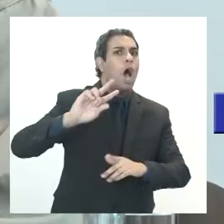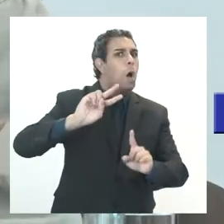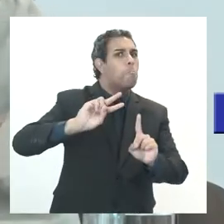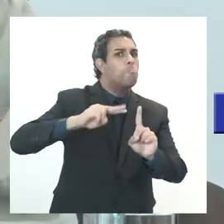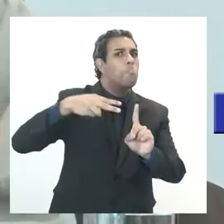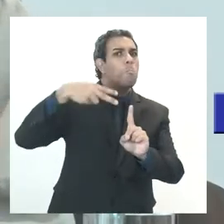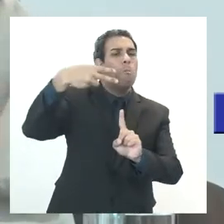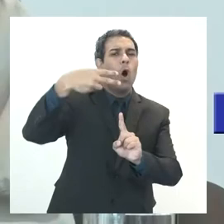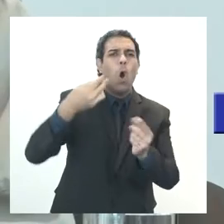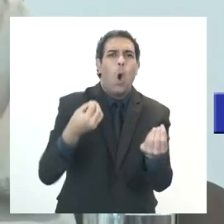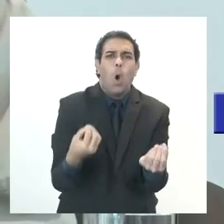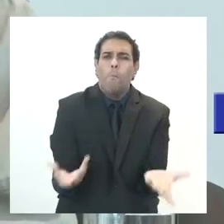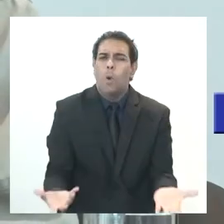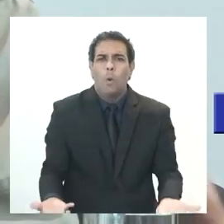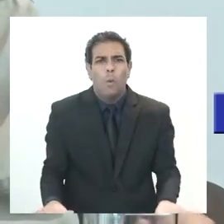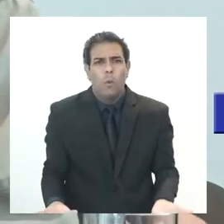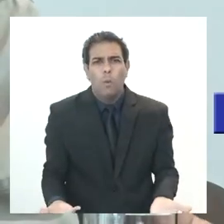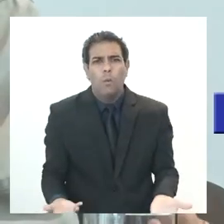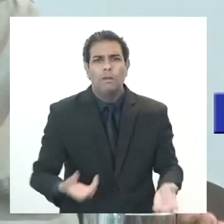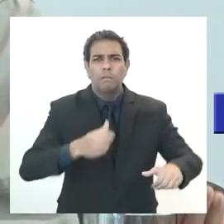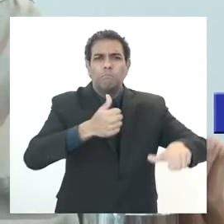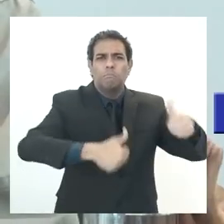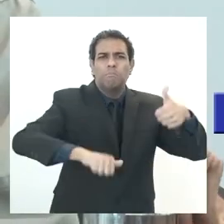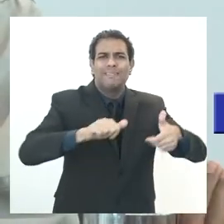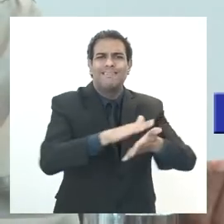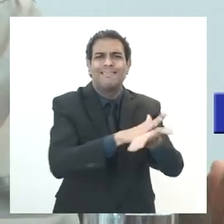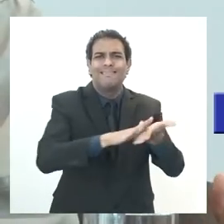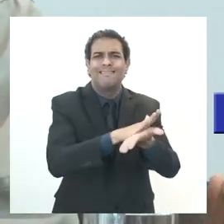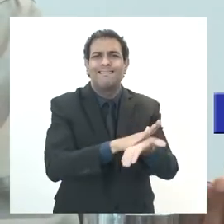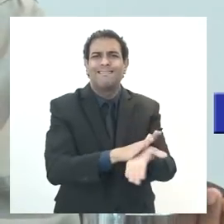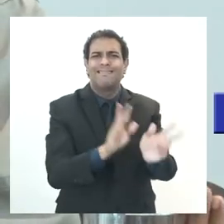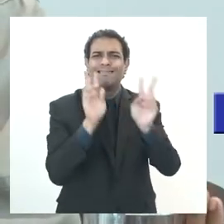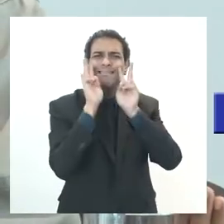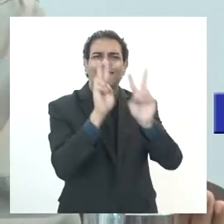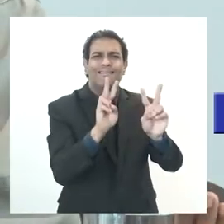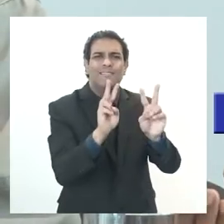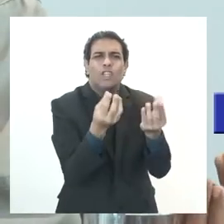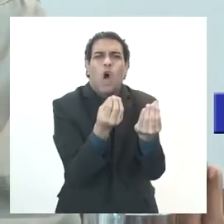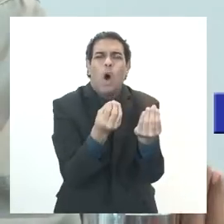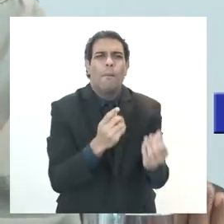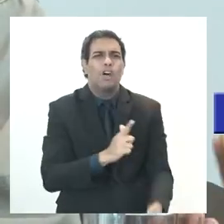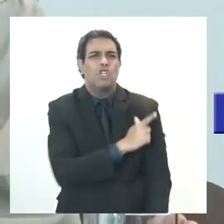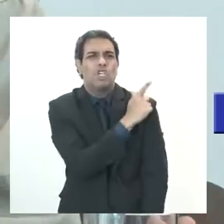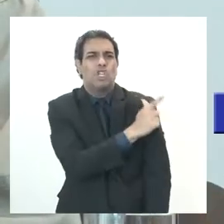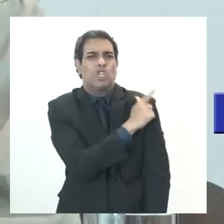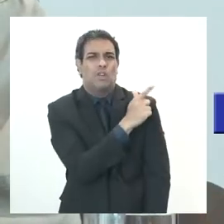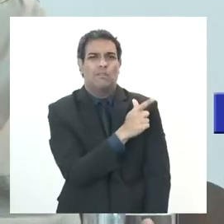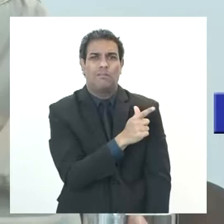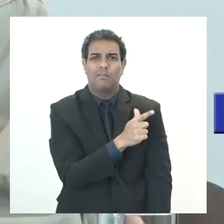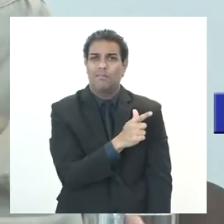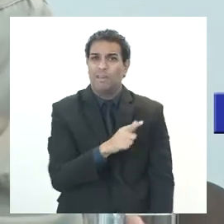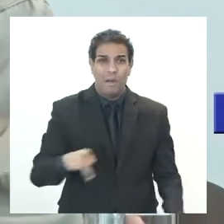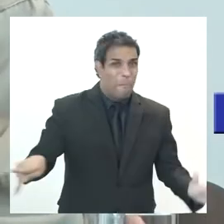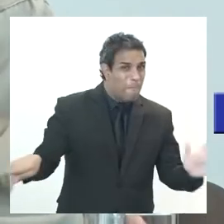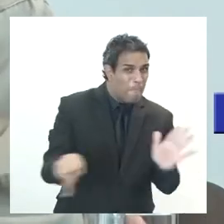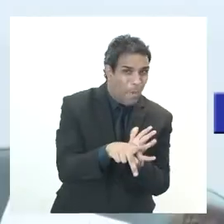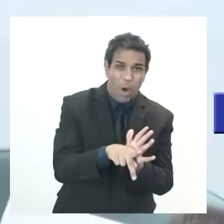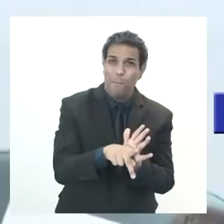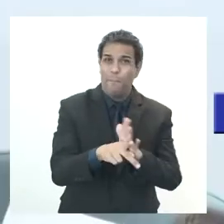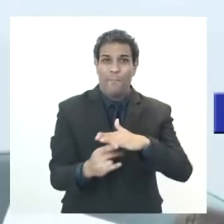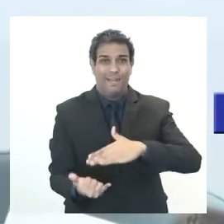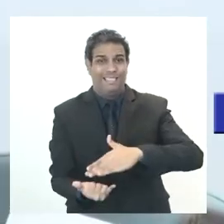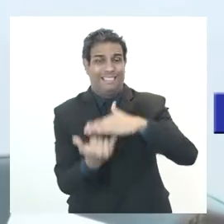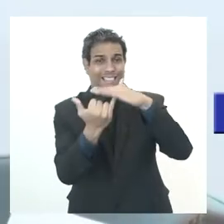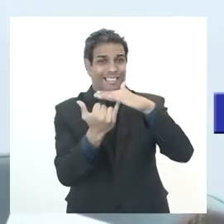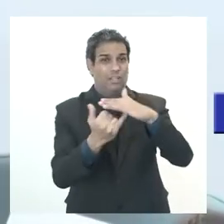milhões bom então como eles a gente vê o que é um gestor que não é da própria entidade